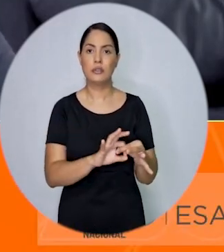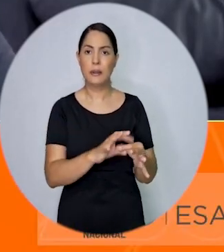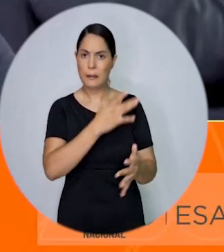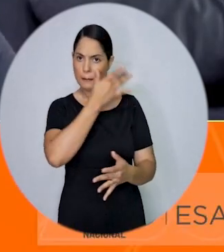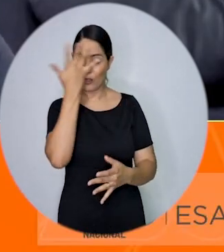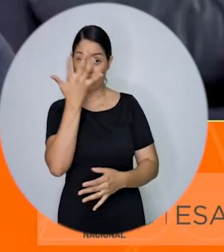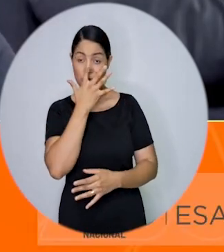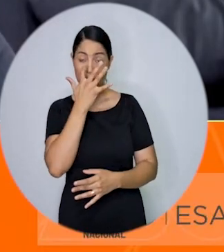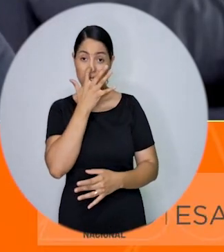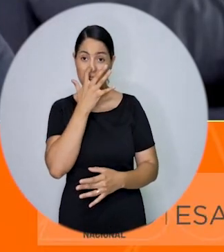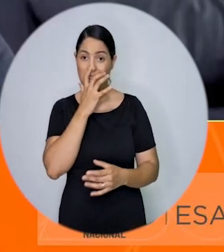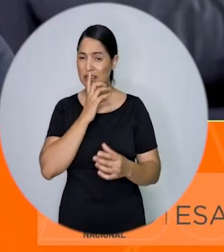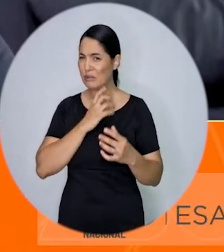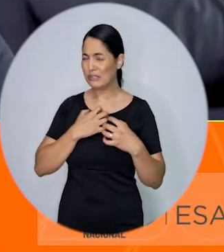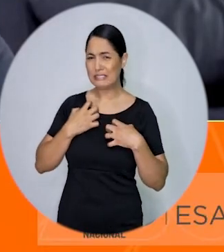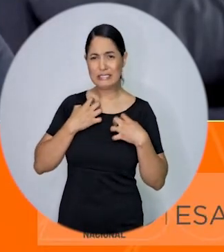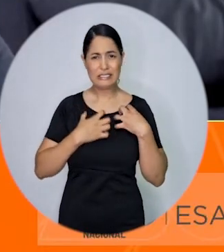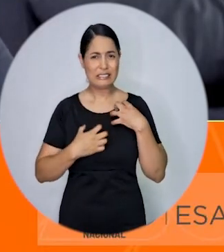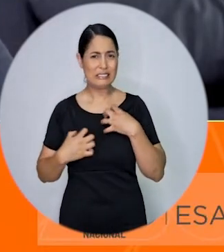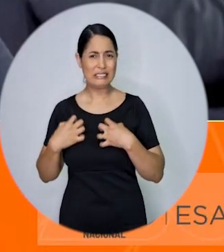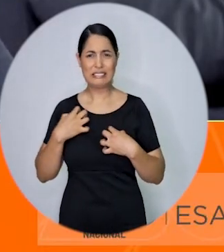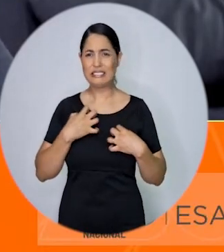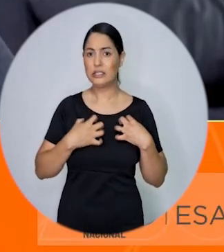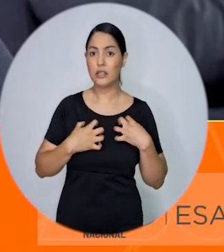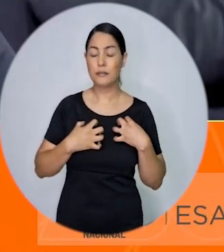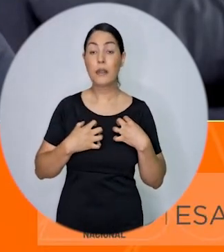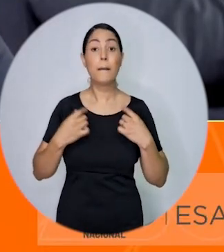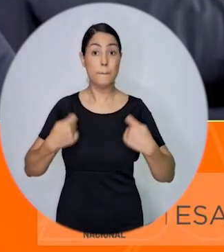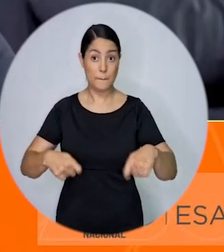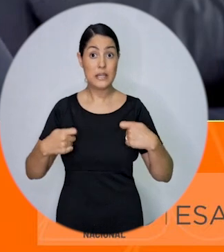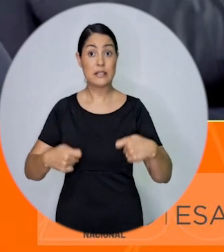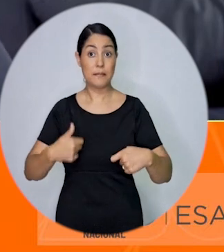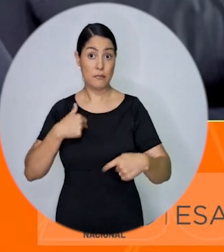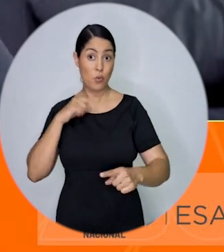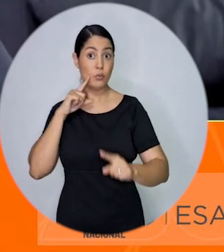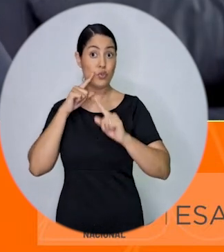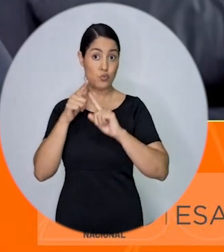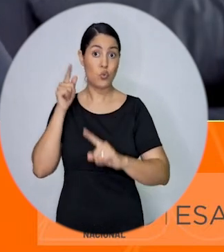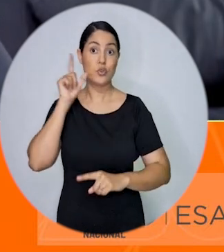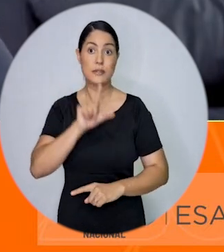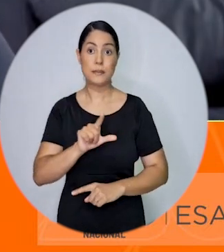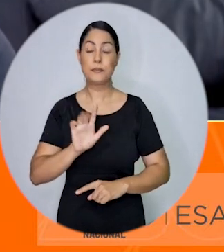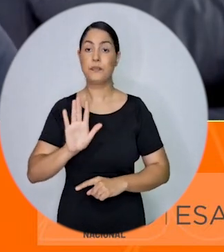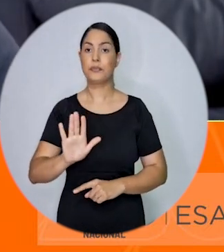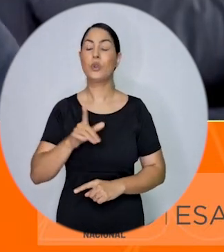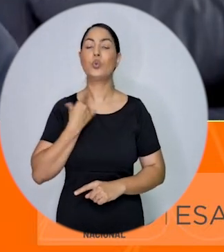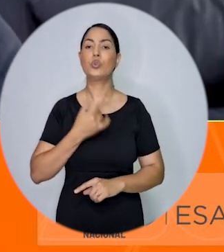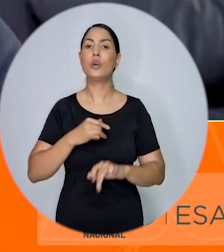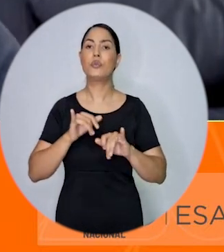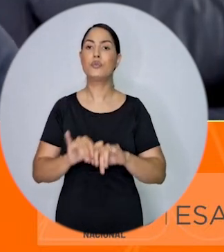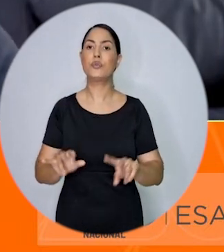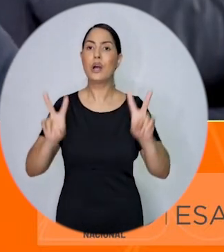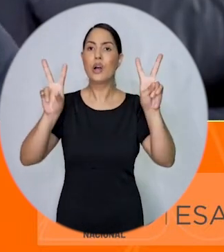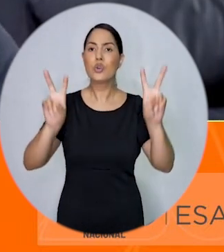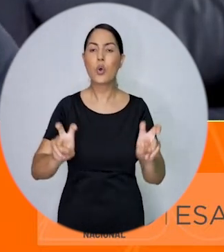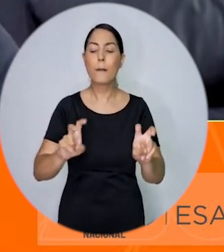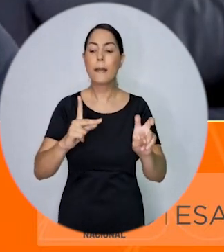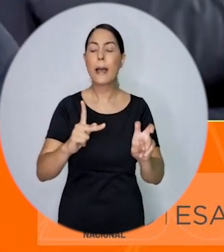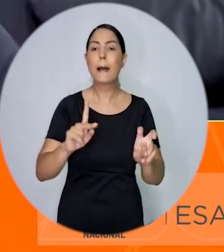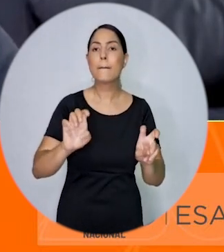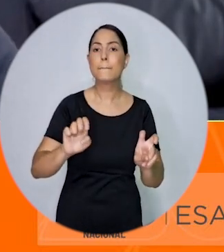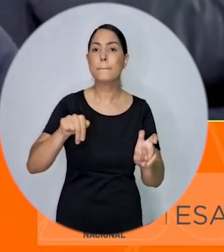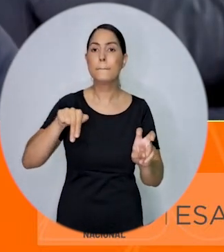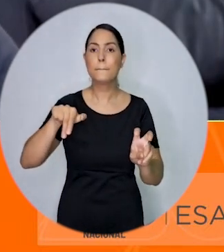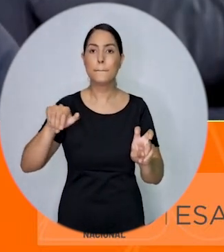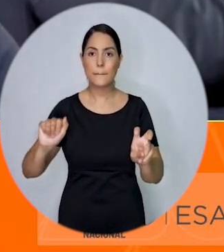assistir a palestra não ficar incomodado ou incomodada, eu não atingi o meu objetivo. Quando a gente fala aqui